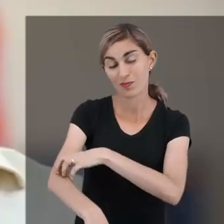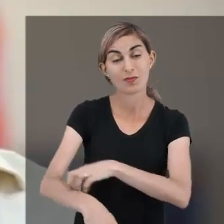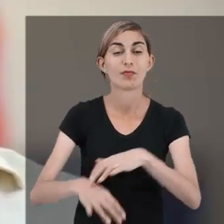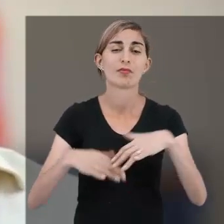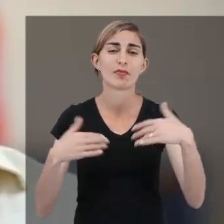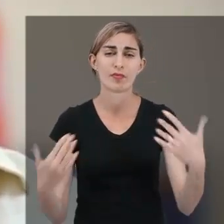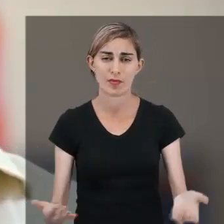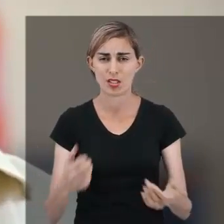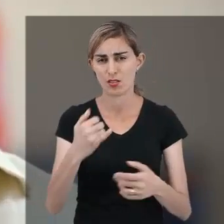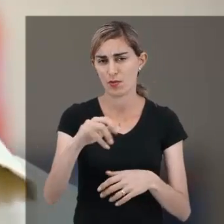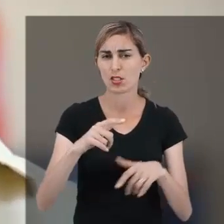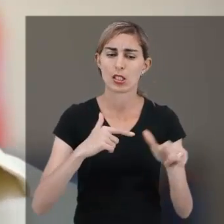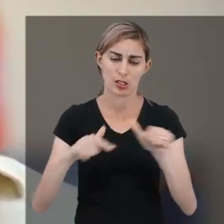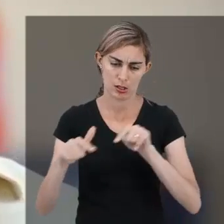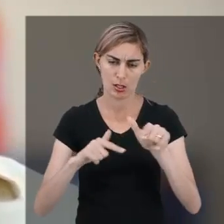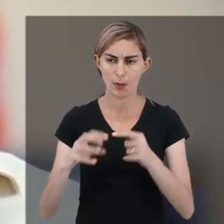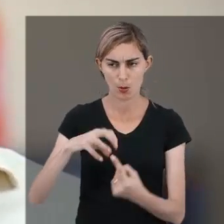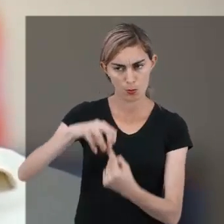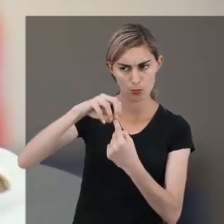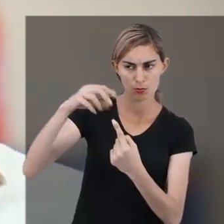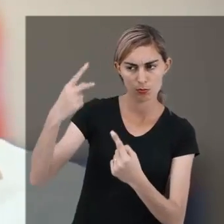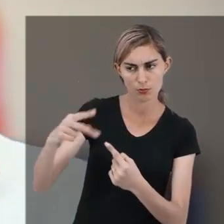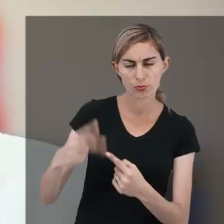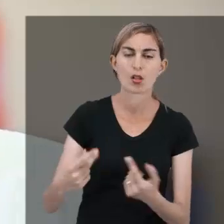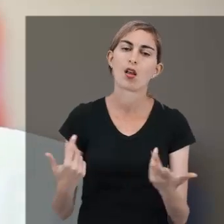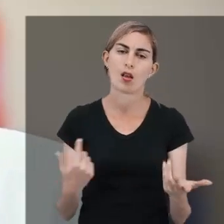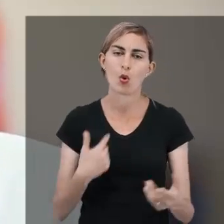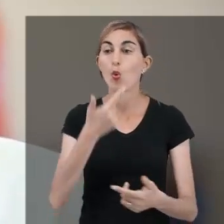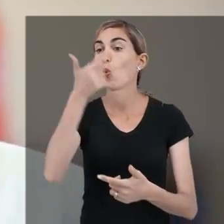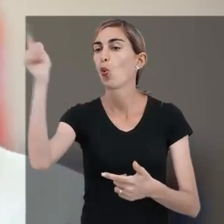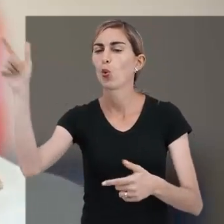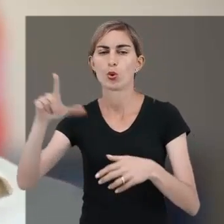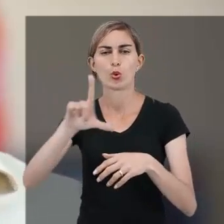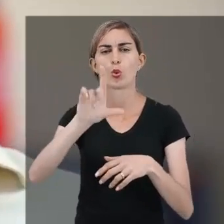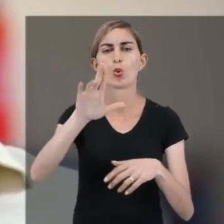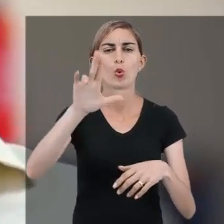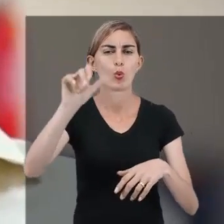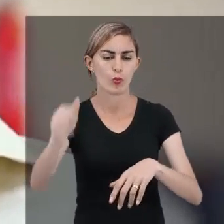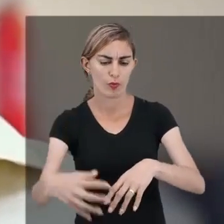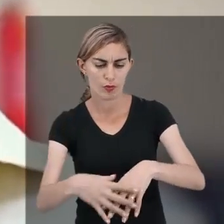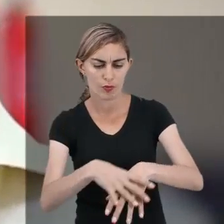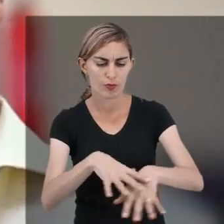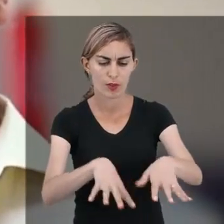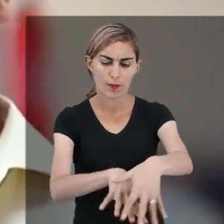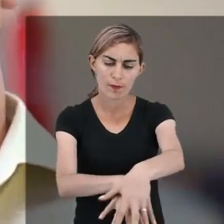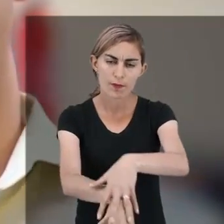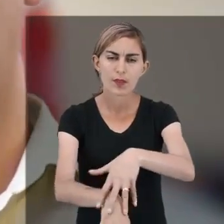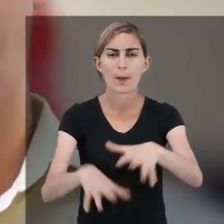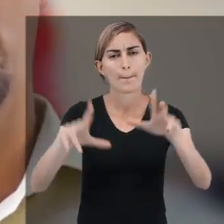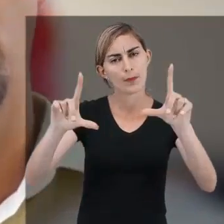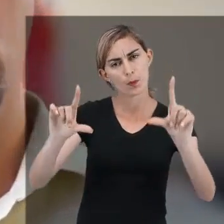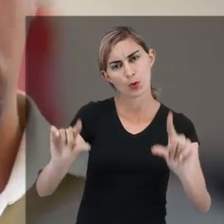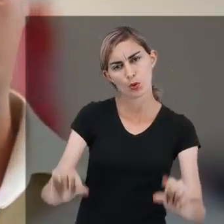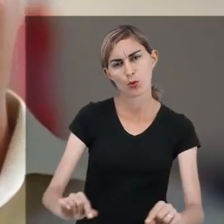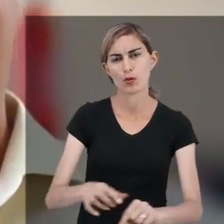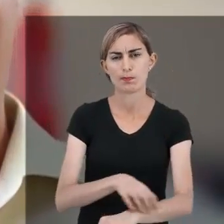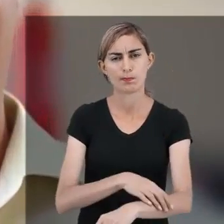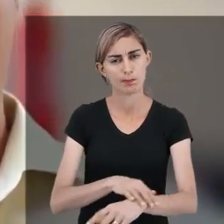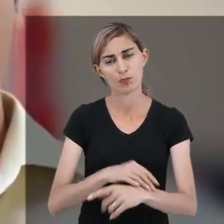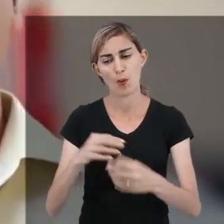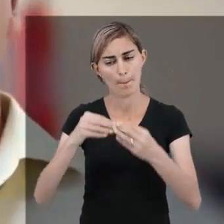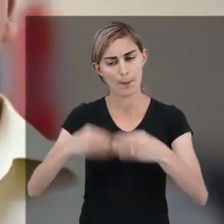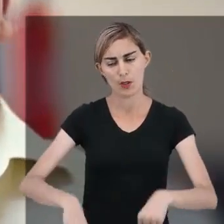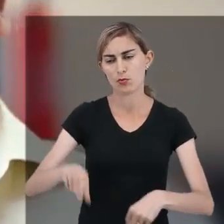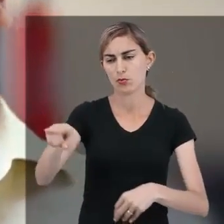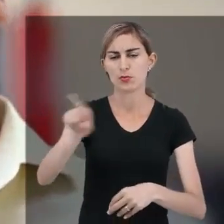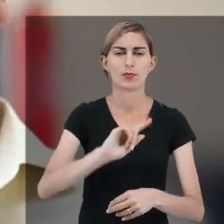Então, caso você tenha um trabalhador específico nisso, eu forneço outro tipo de luva que vai atenuar o risco da mesma forma e não vai prejudicar o